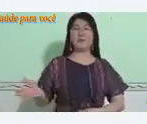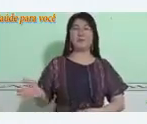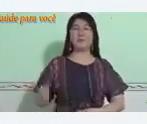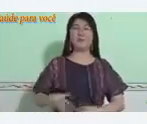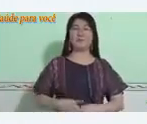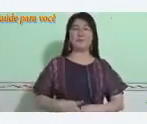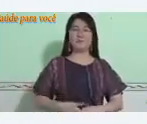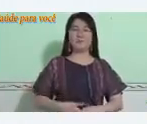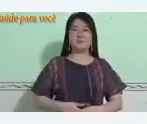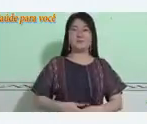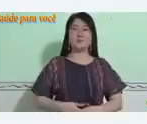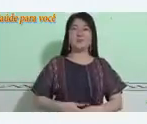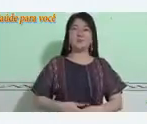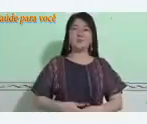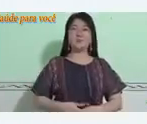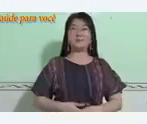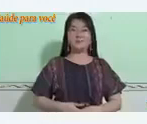2.OSTRAF e acento agudo